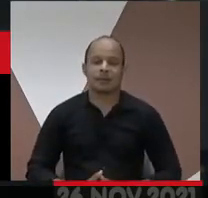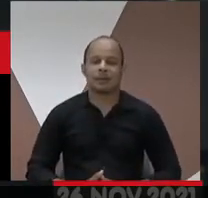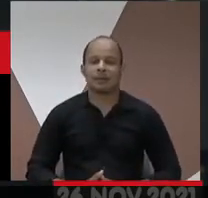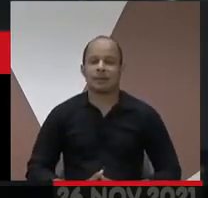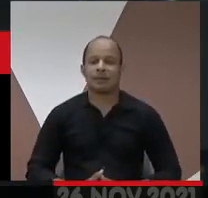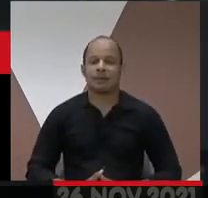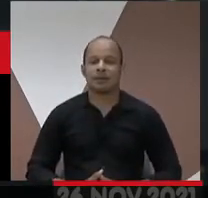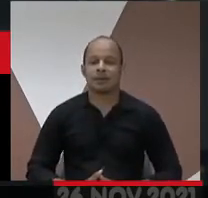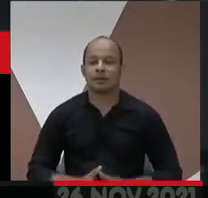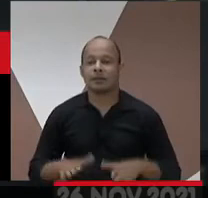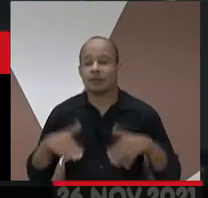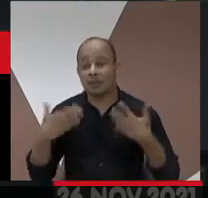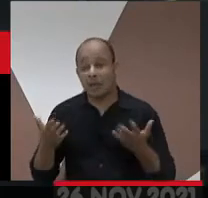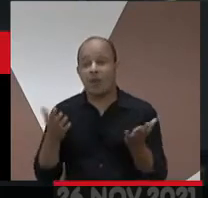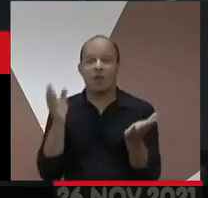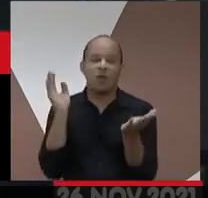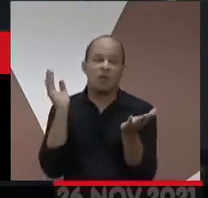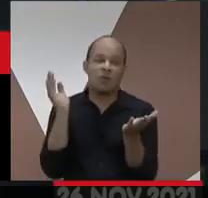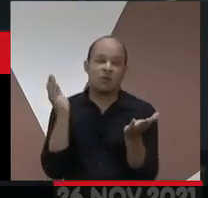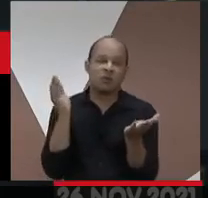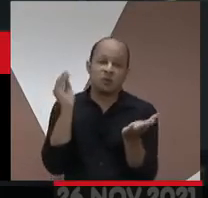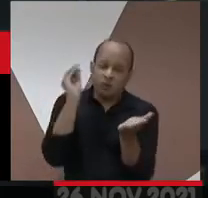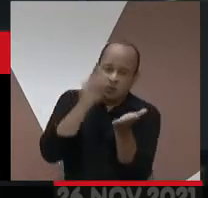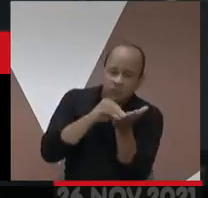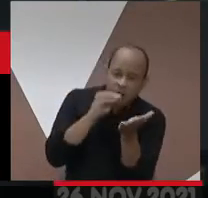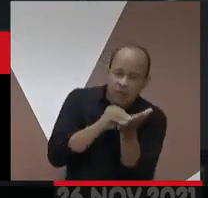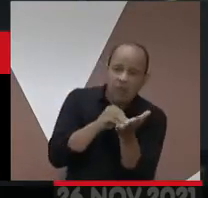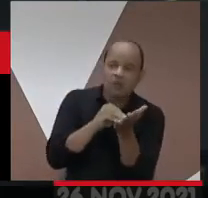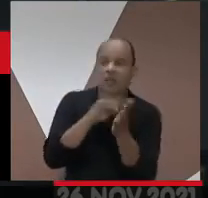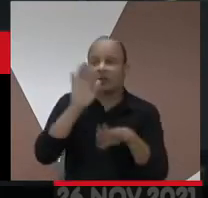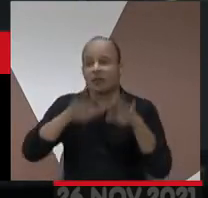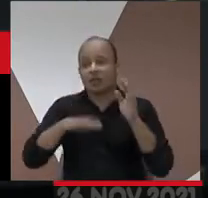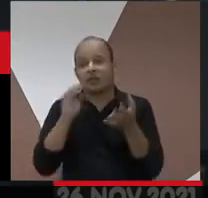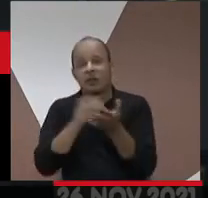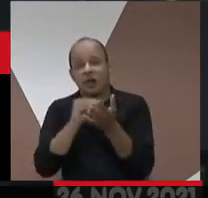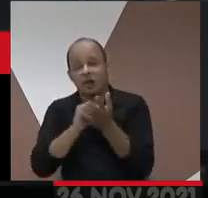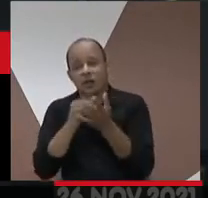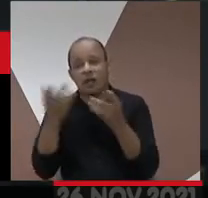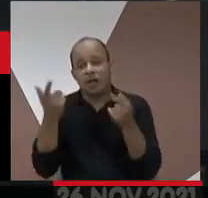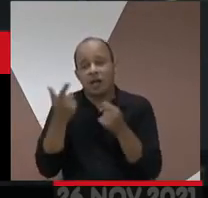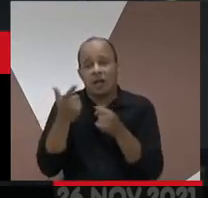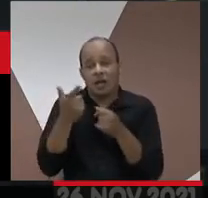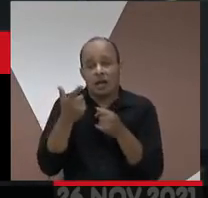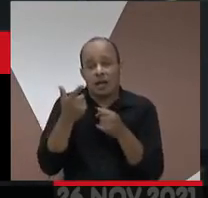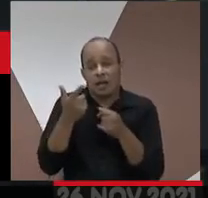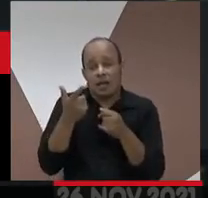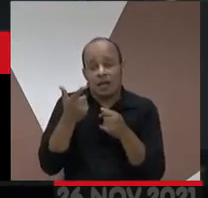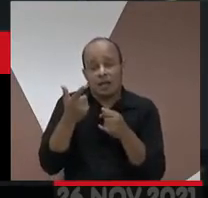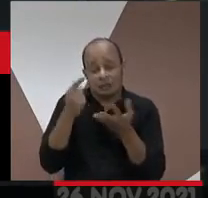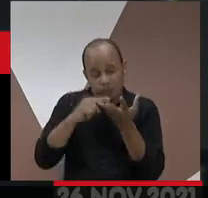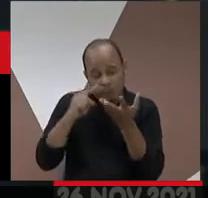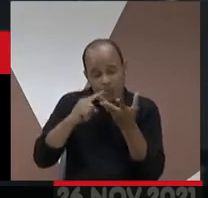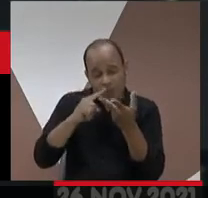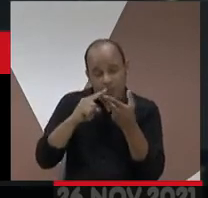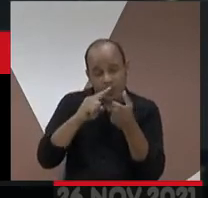as faldas freáticas e o abastecimento de água. Agora, nós temos